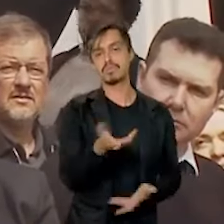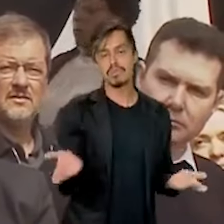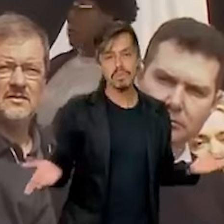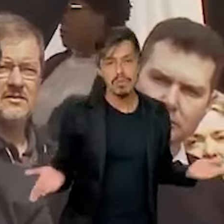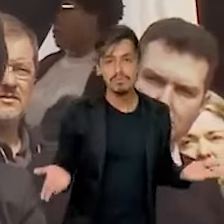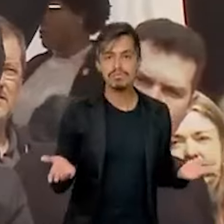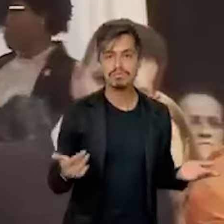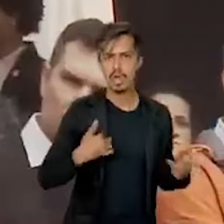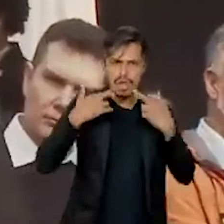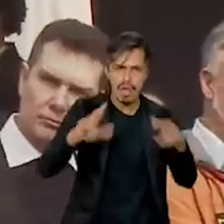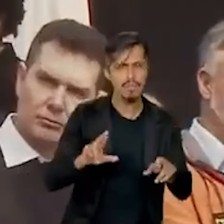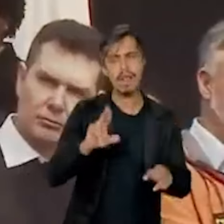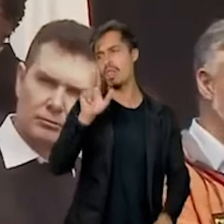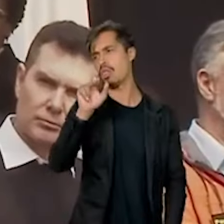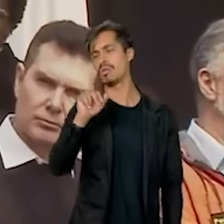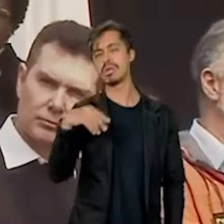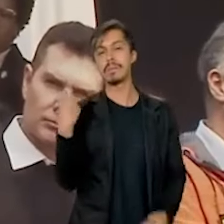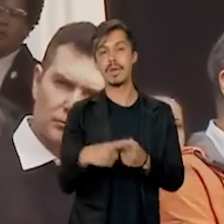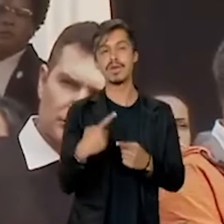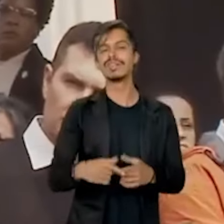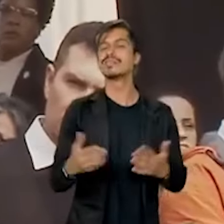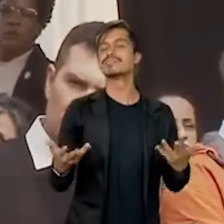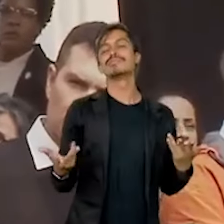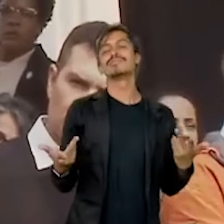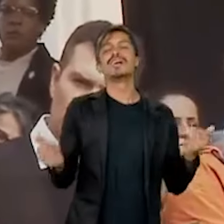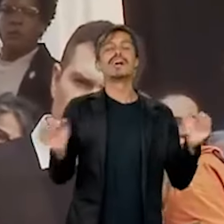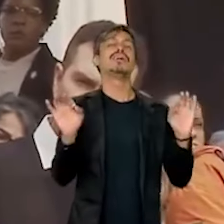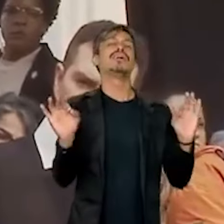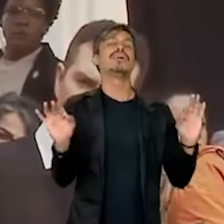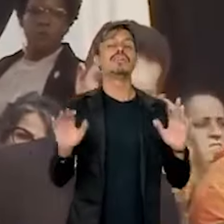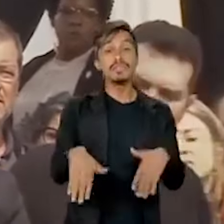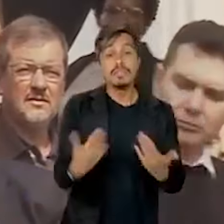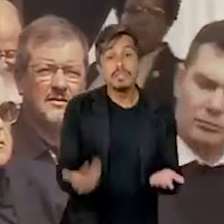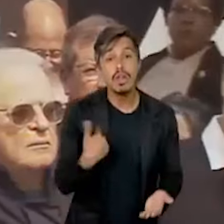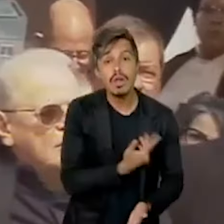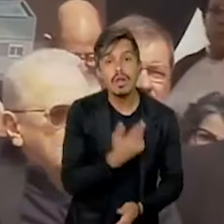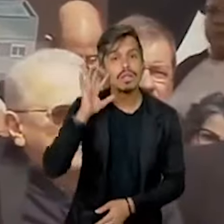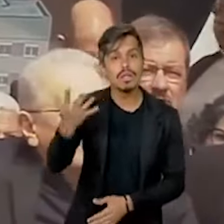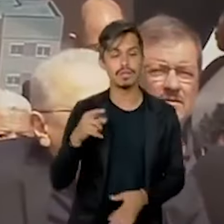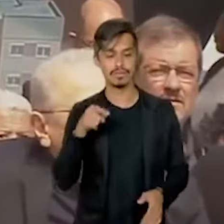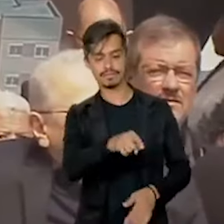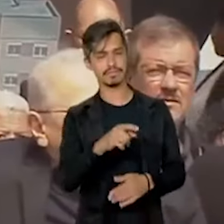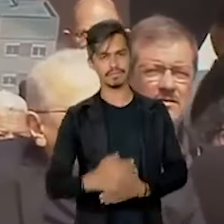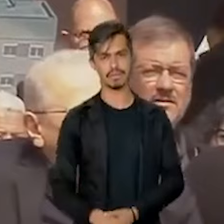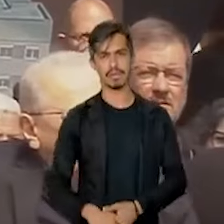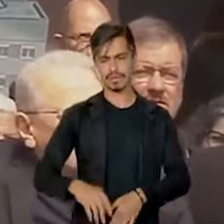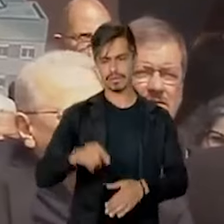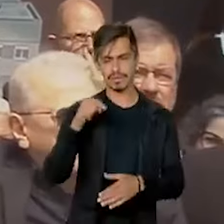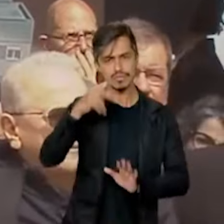Eu nunca reclamei, porque eu estava no paraíso. E quando nós decidimos fazer o Minha